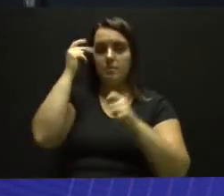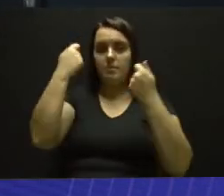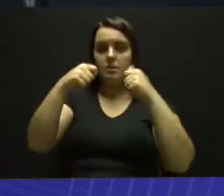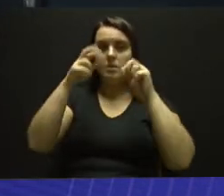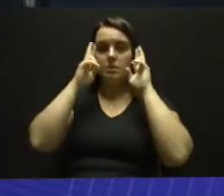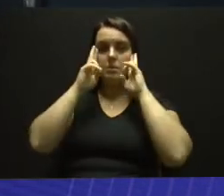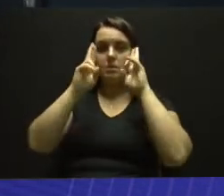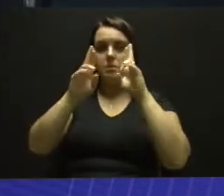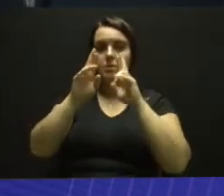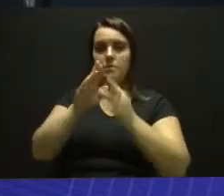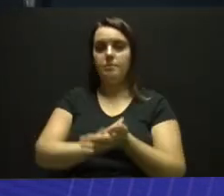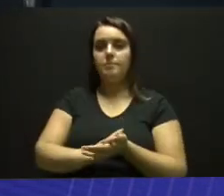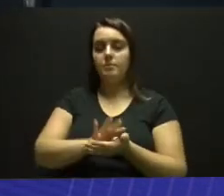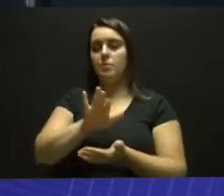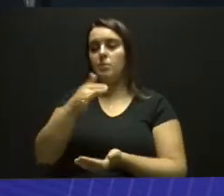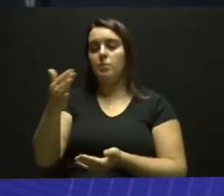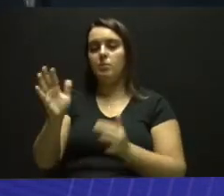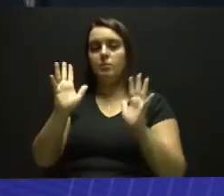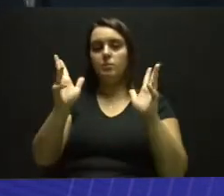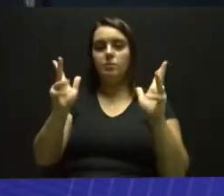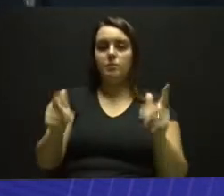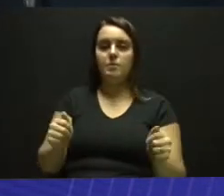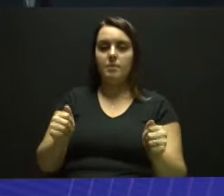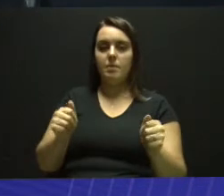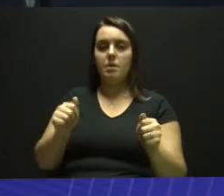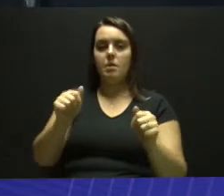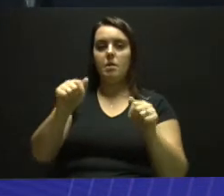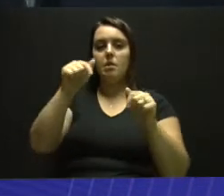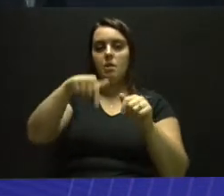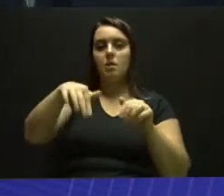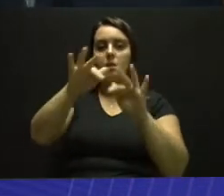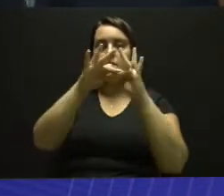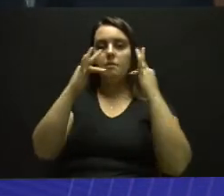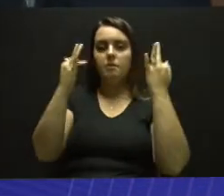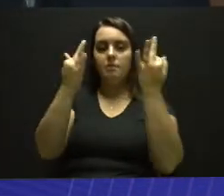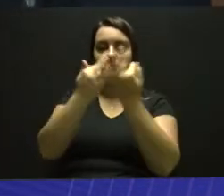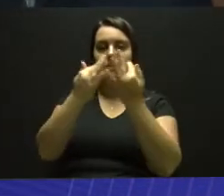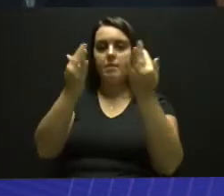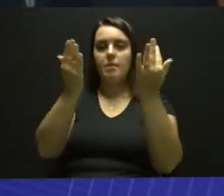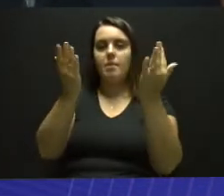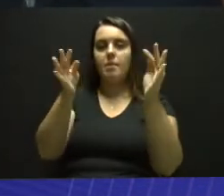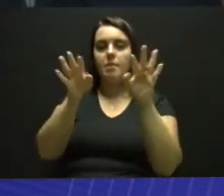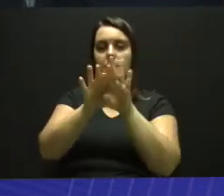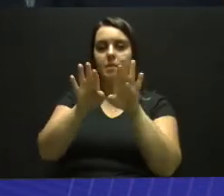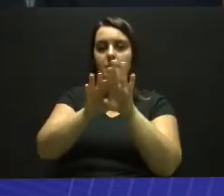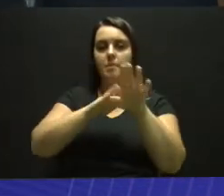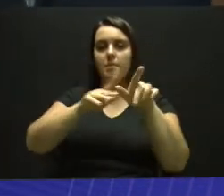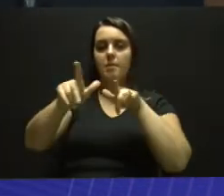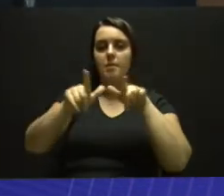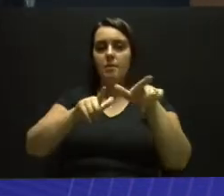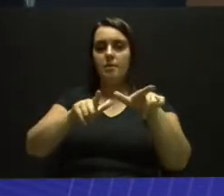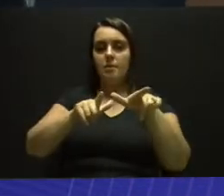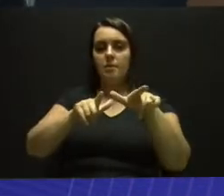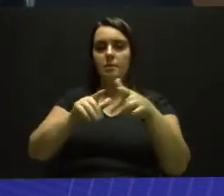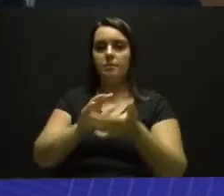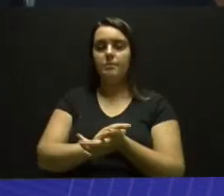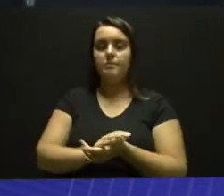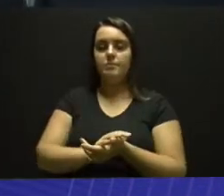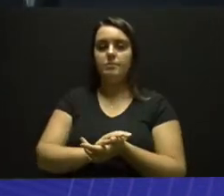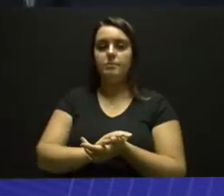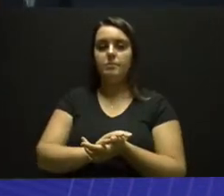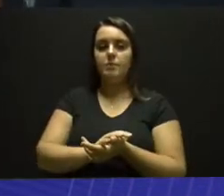com o próximo tanto na família quanto no ambiente de trabalho nosso homenageado deixe uma mensagem